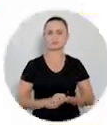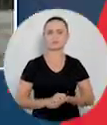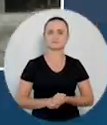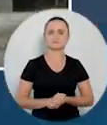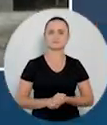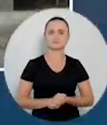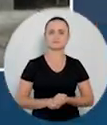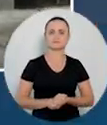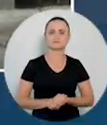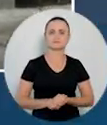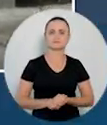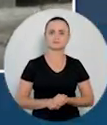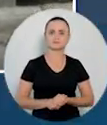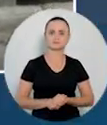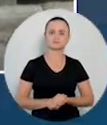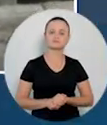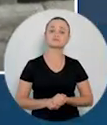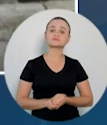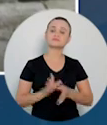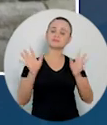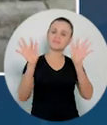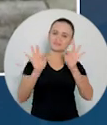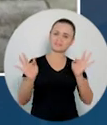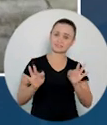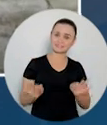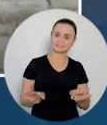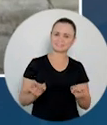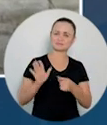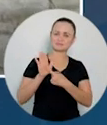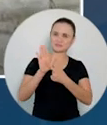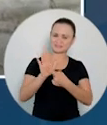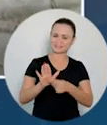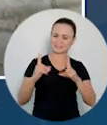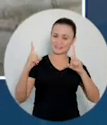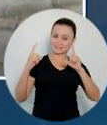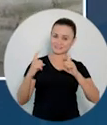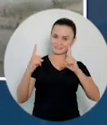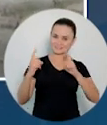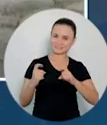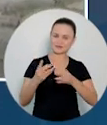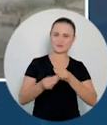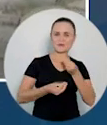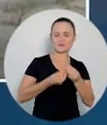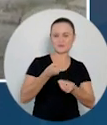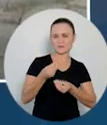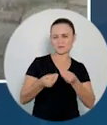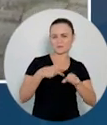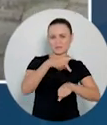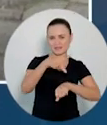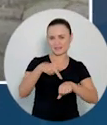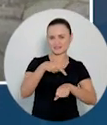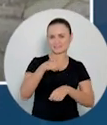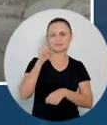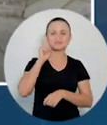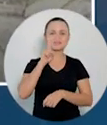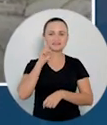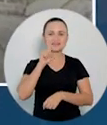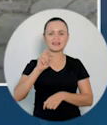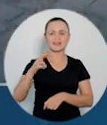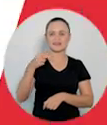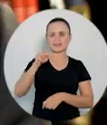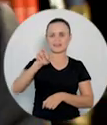faculdade. Essa foto me deixa muito feliz porque mostra como Harvard é uma coisa importante para mim desde que eu era